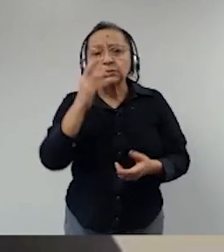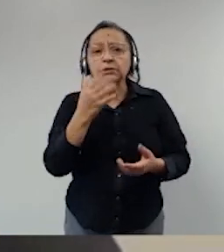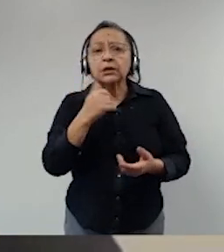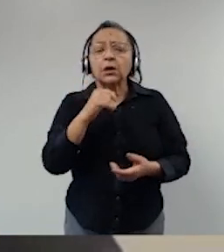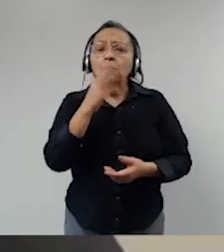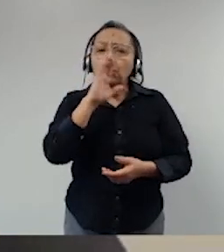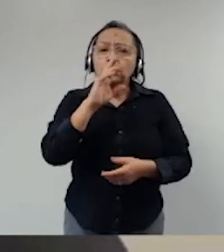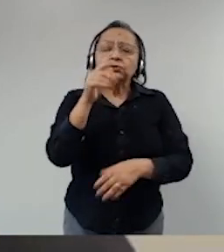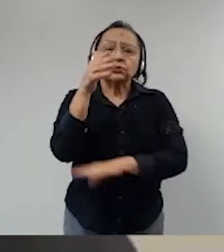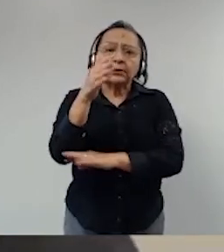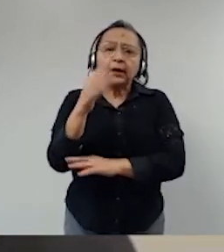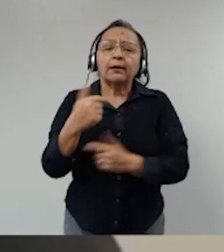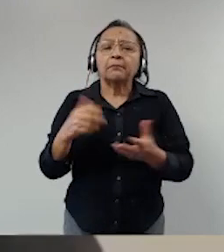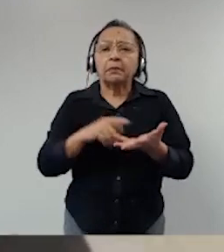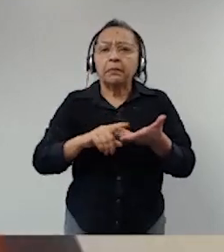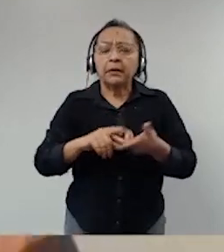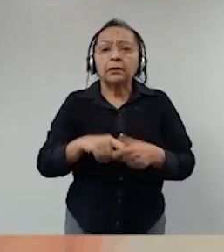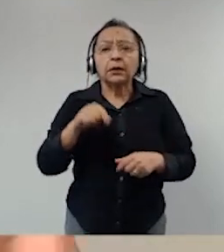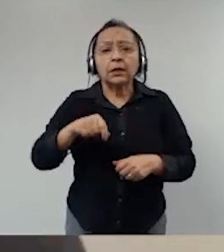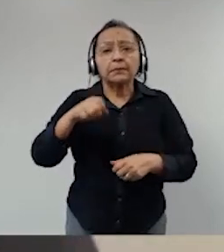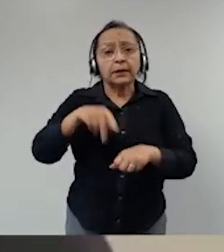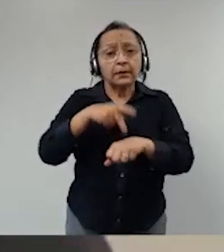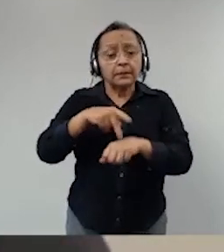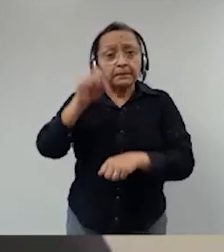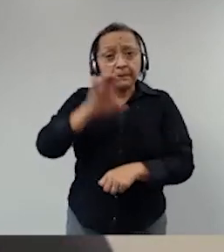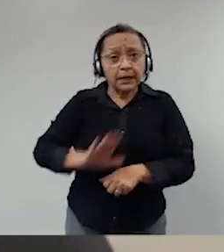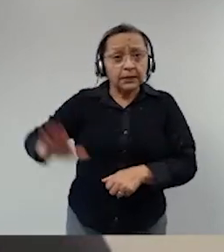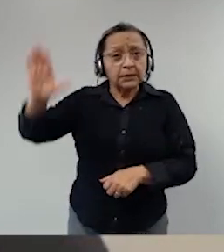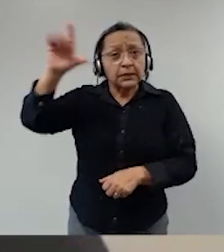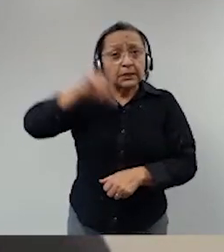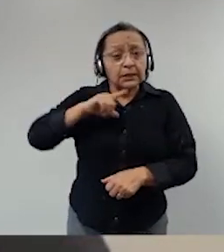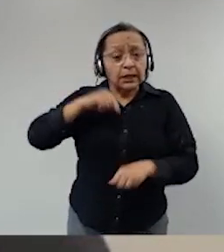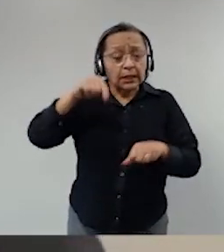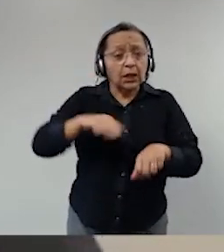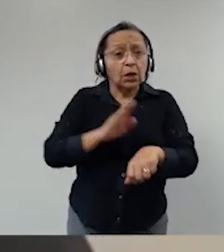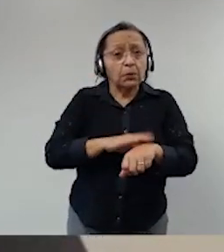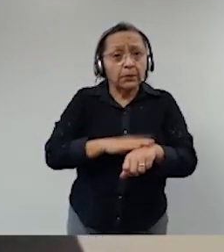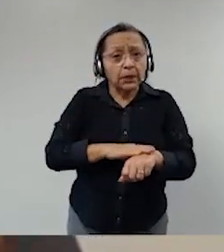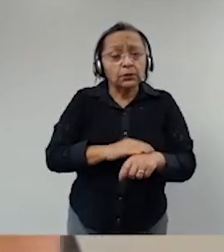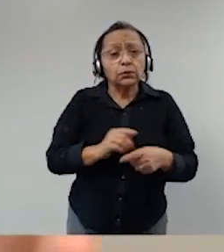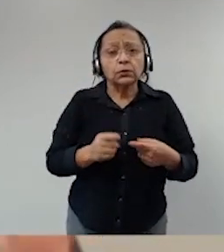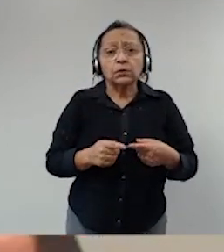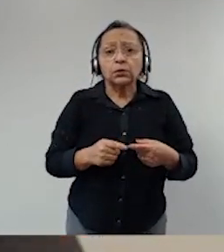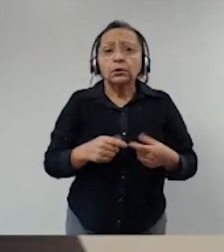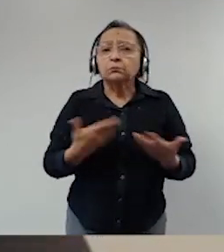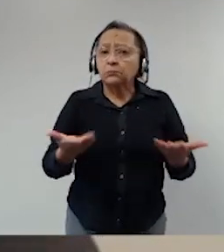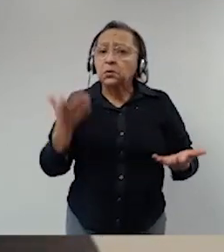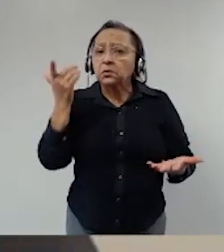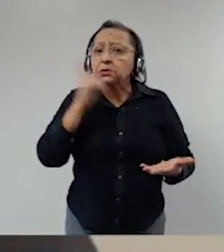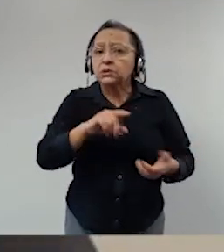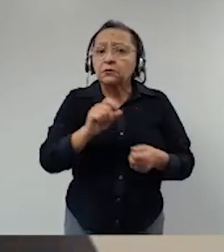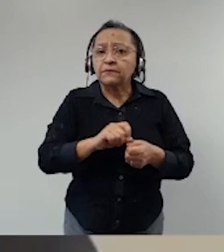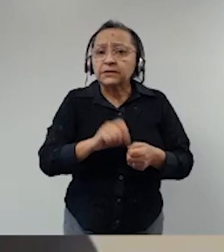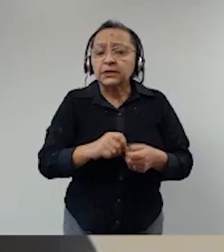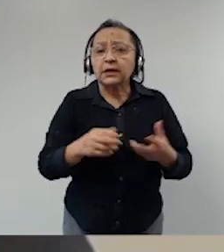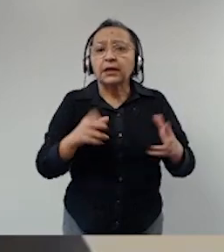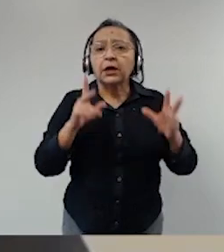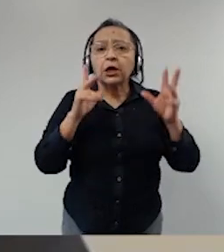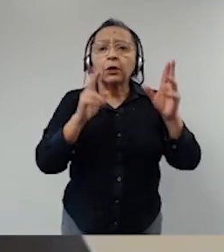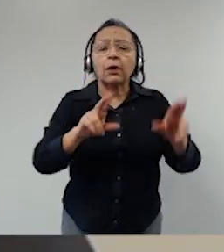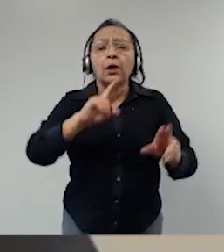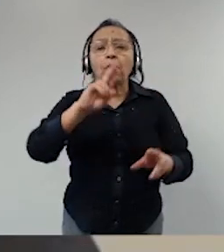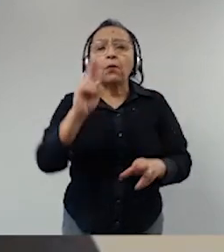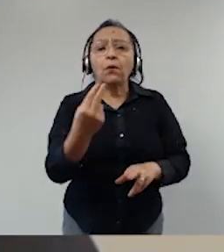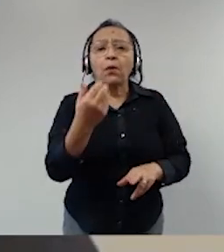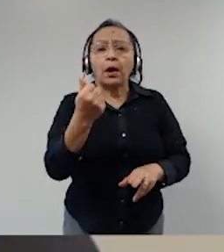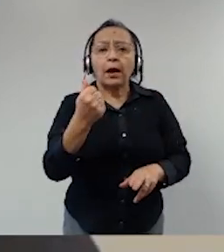chefes de Estado, para a União Europeia ter aquilo que foi o seu momento hamiltoniano e fazer, como o Hamilton fez o